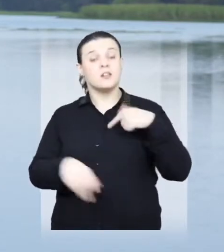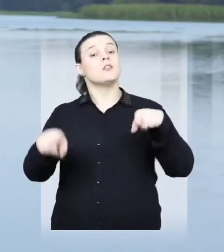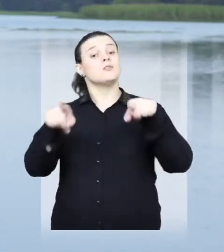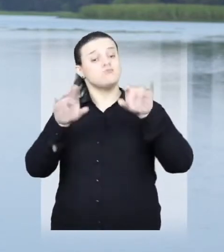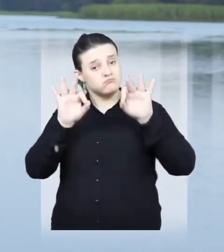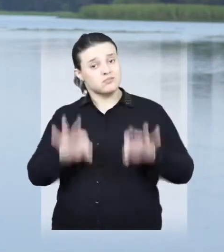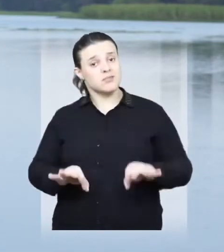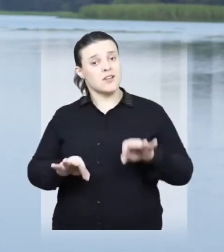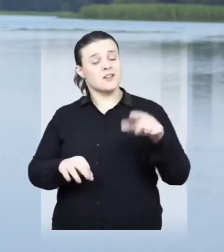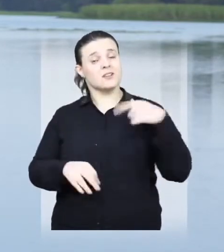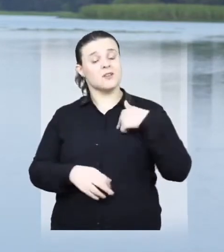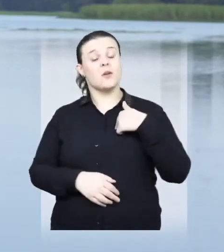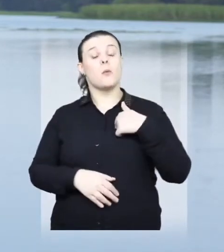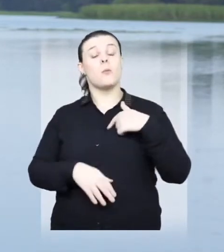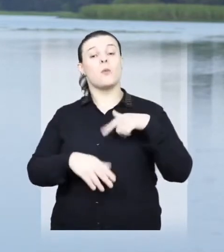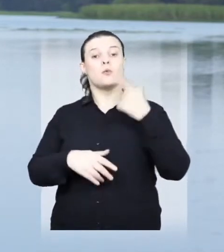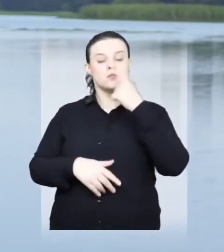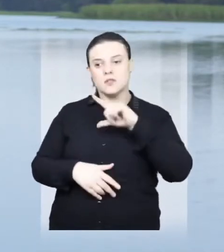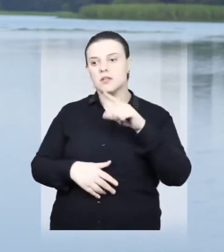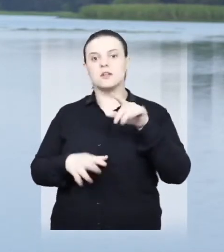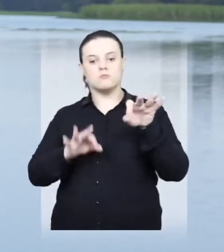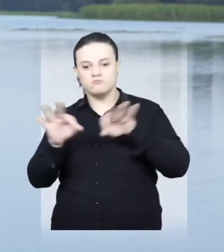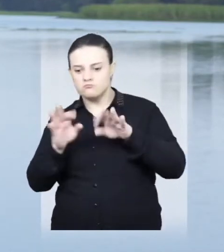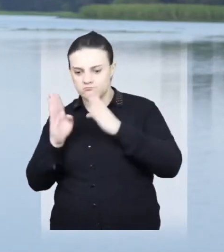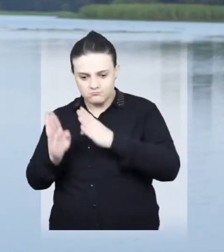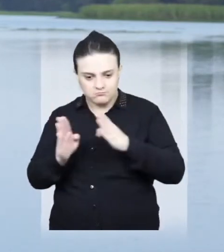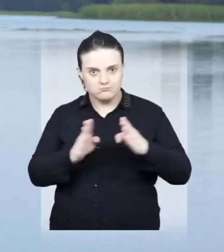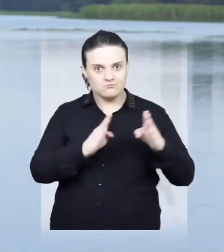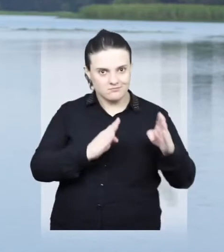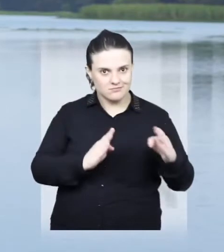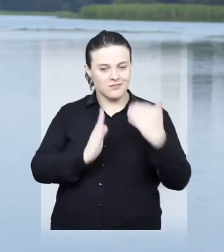fiquei mesmo mais disciplinada,